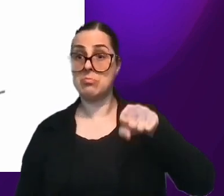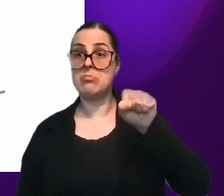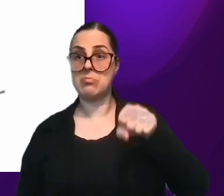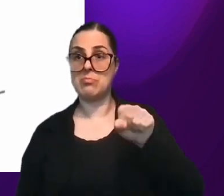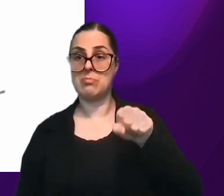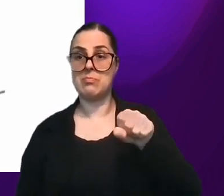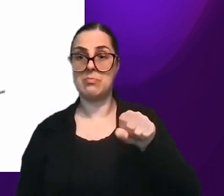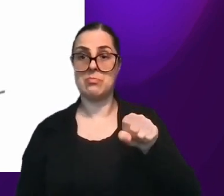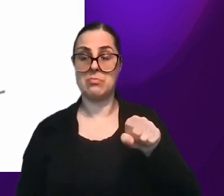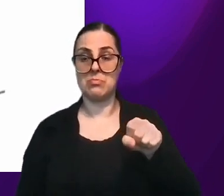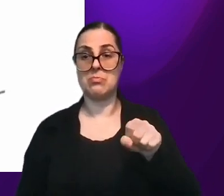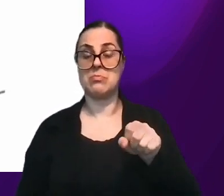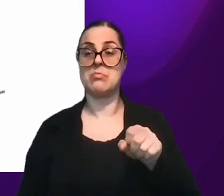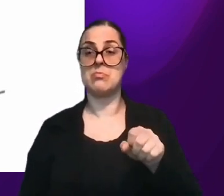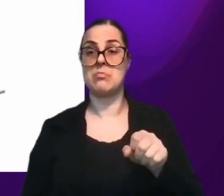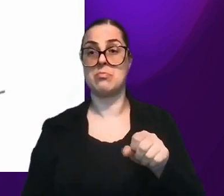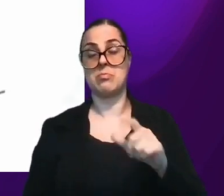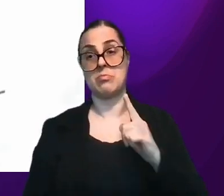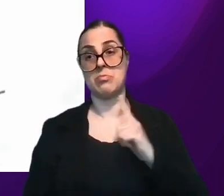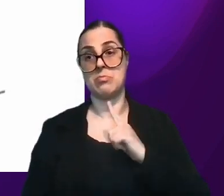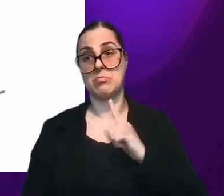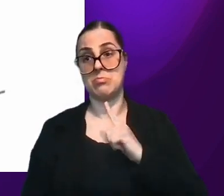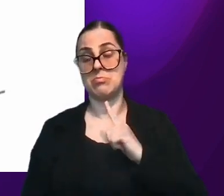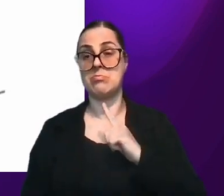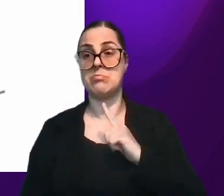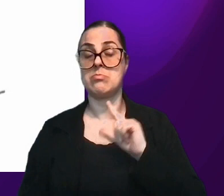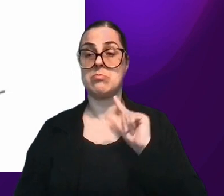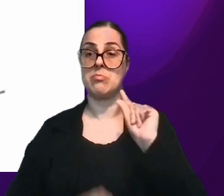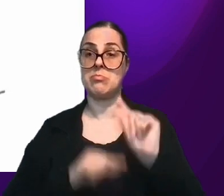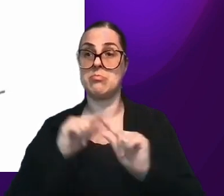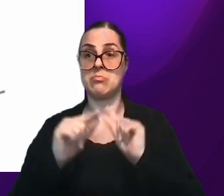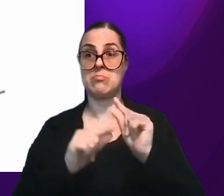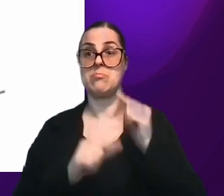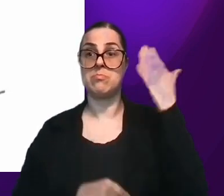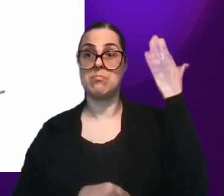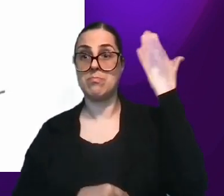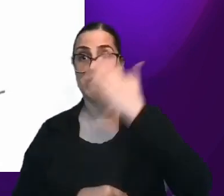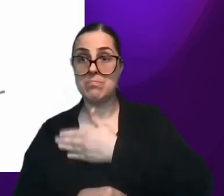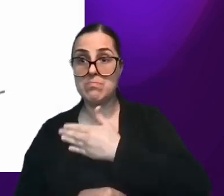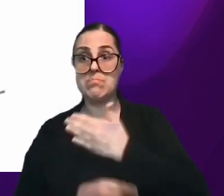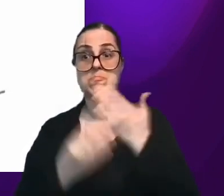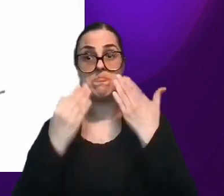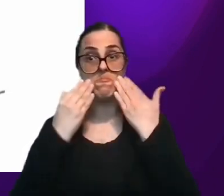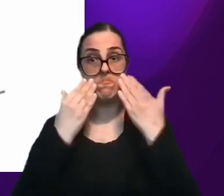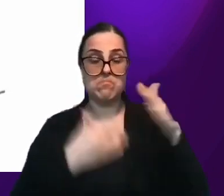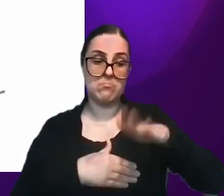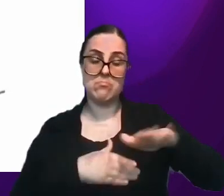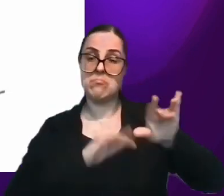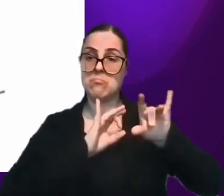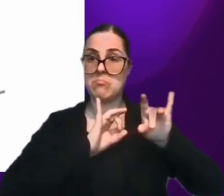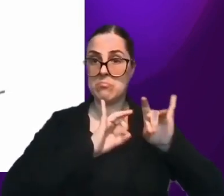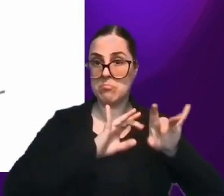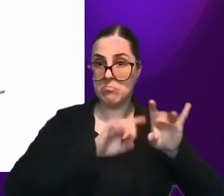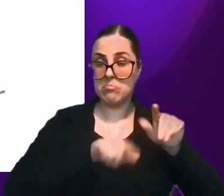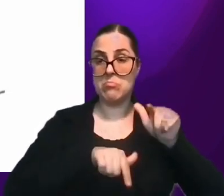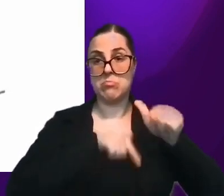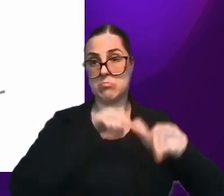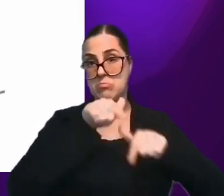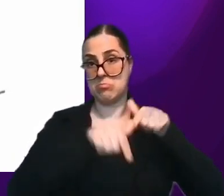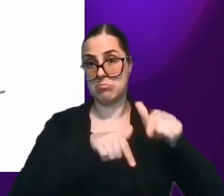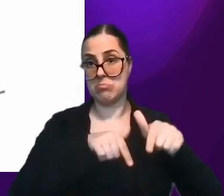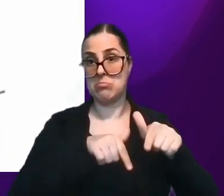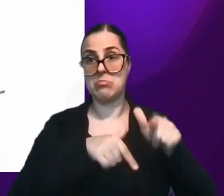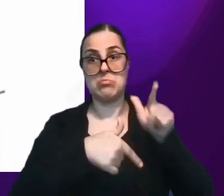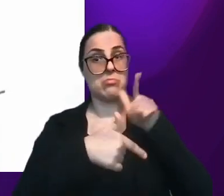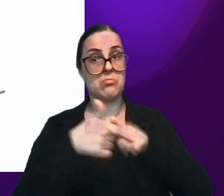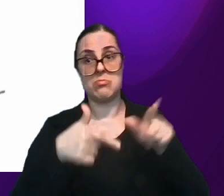Há bastante assim, evidência operacional técnica de que não há nenhum problema em você, a